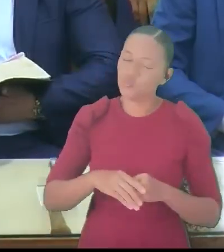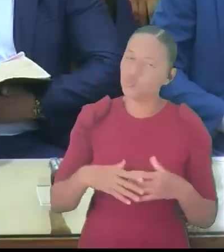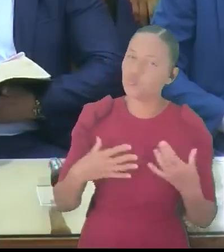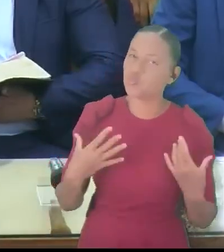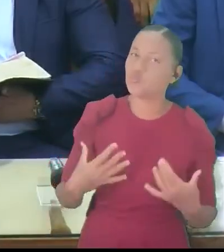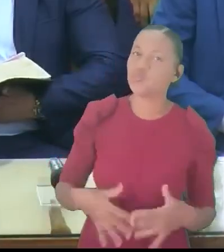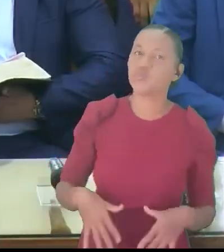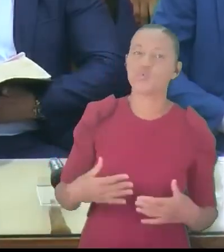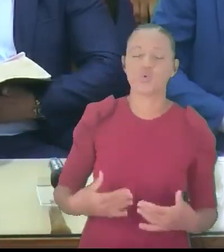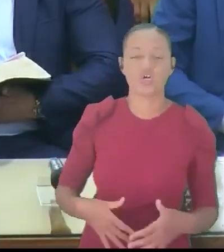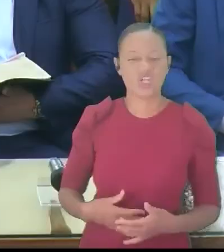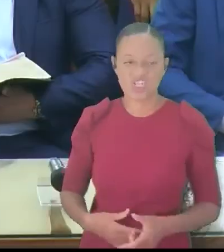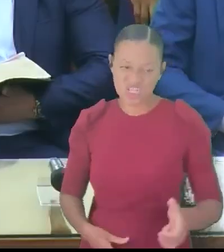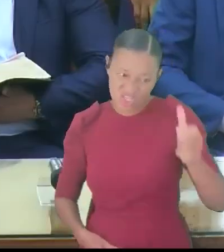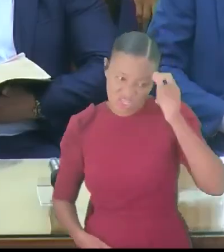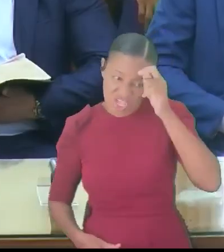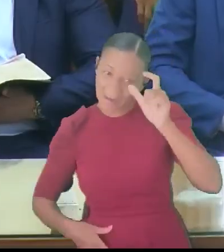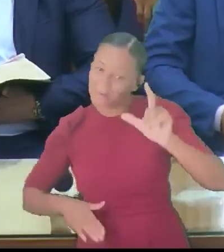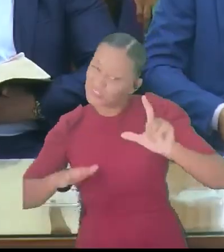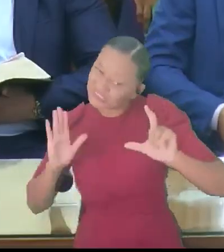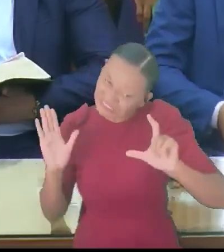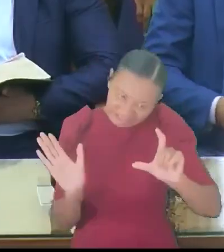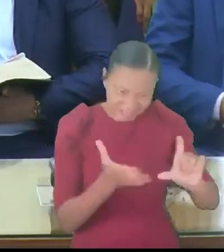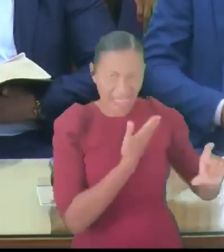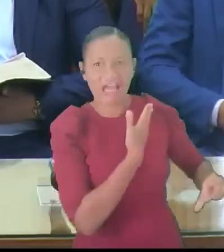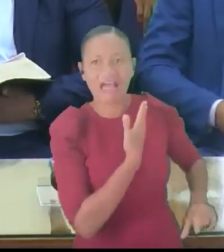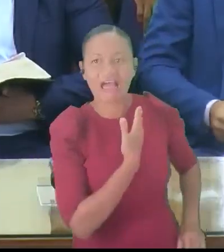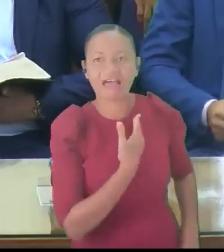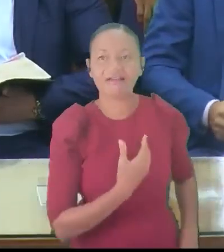sai da frente, Satanás.